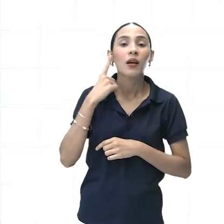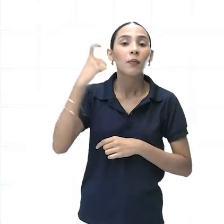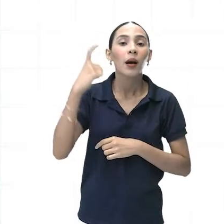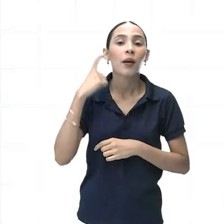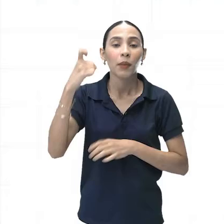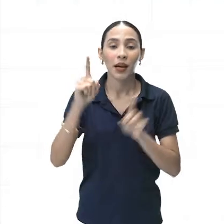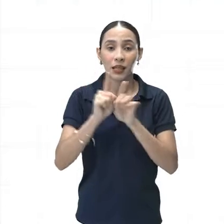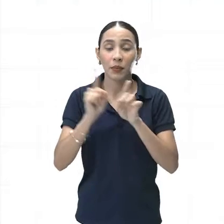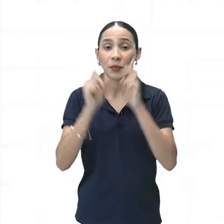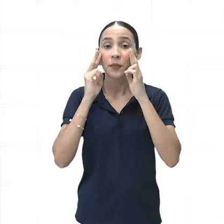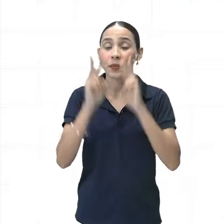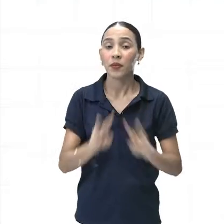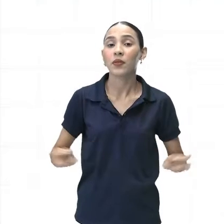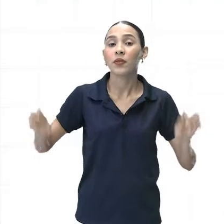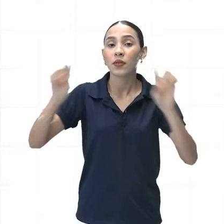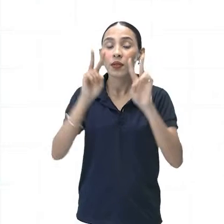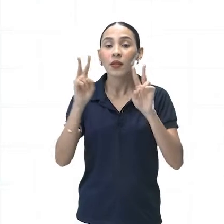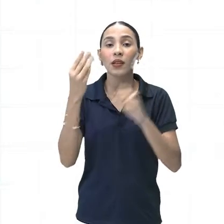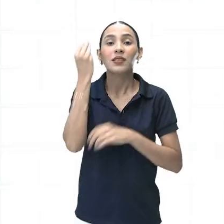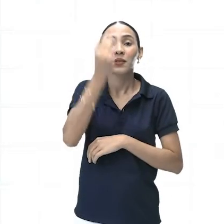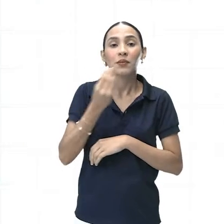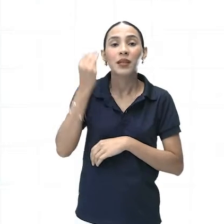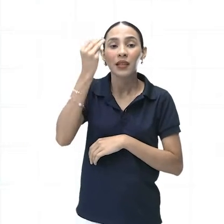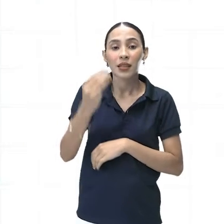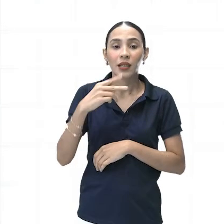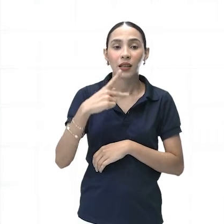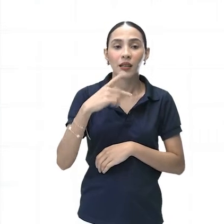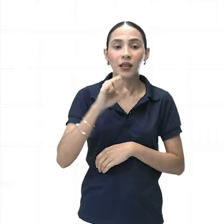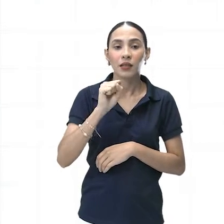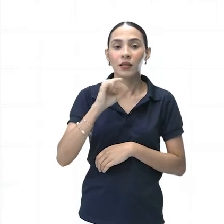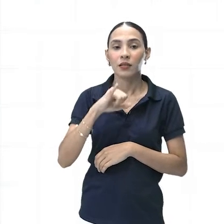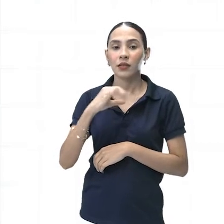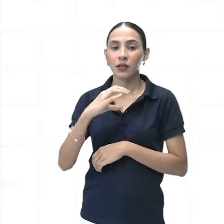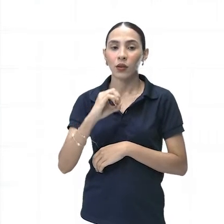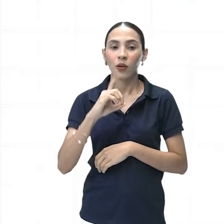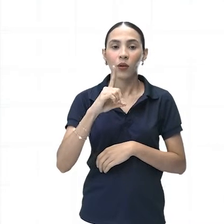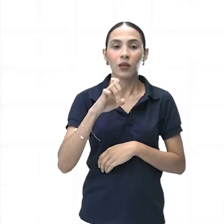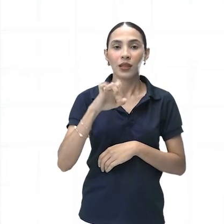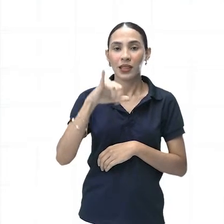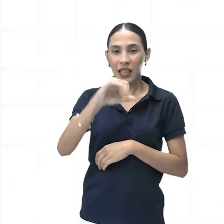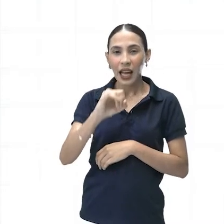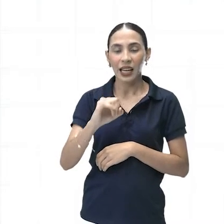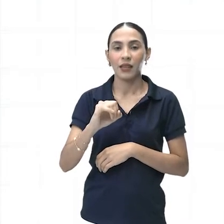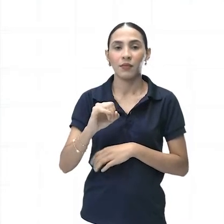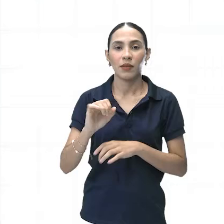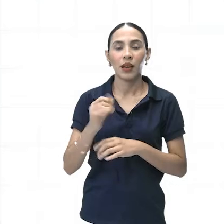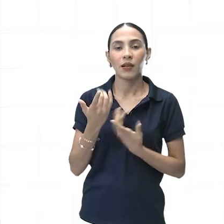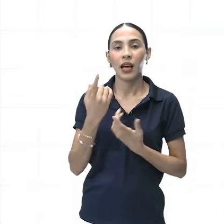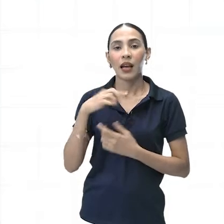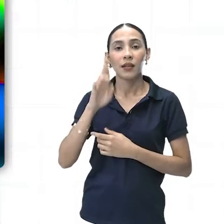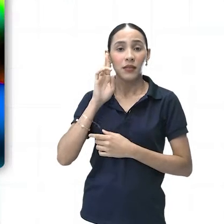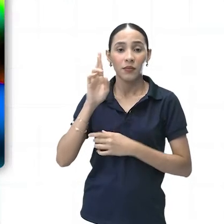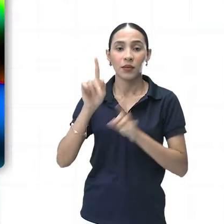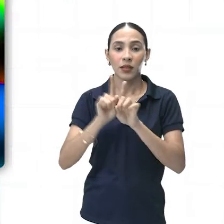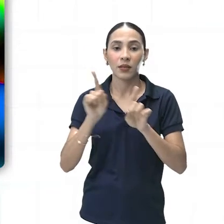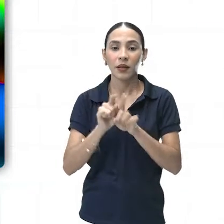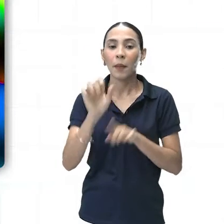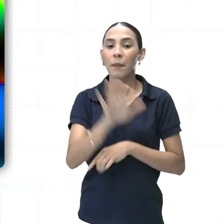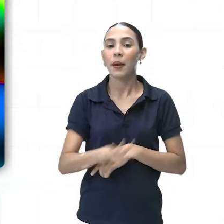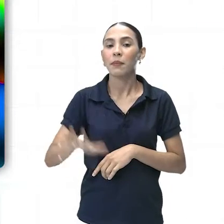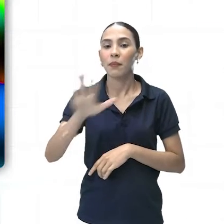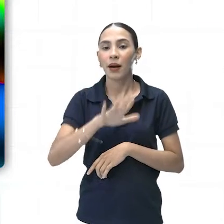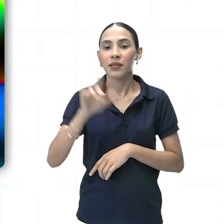que remetia às experiências psicodélicas do rock internacional da época. Trouxe aqui uma imagem